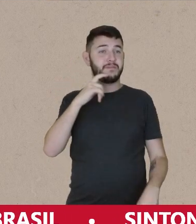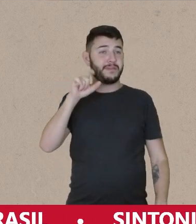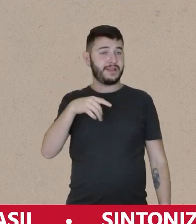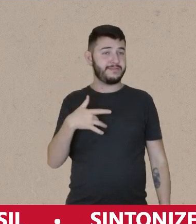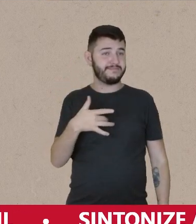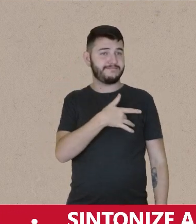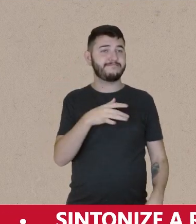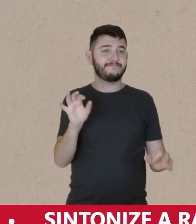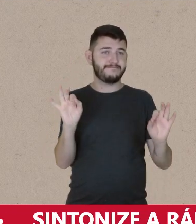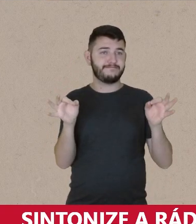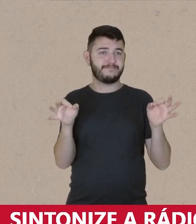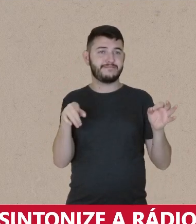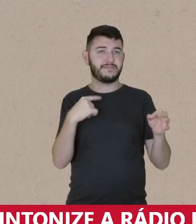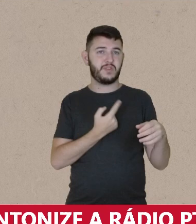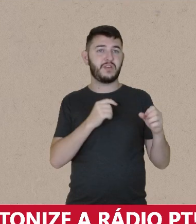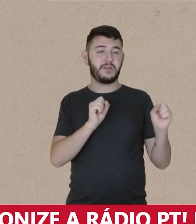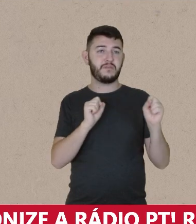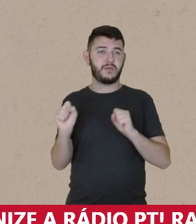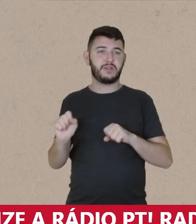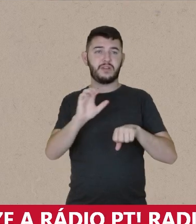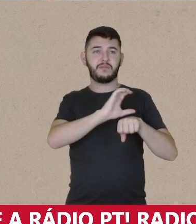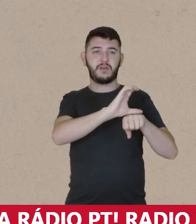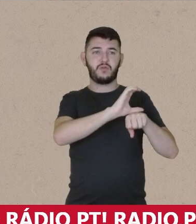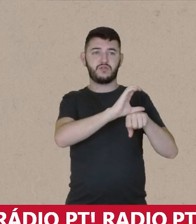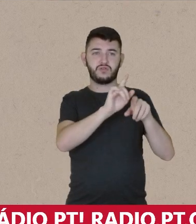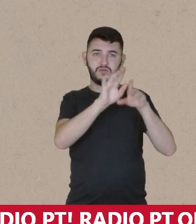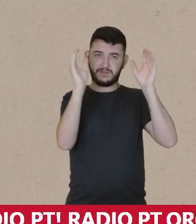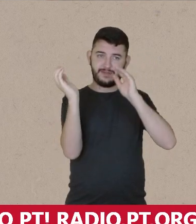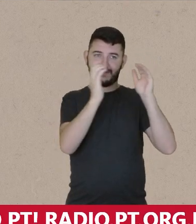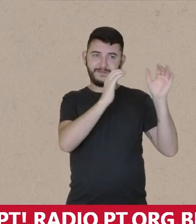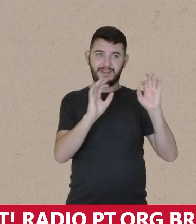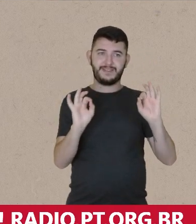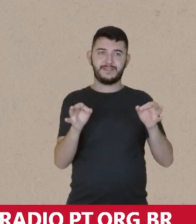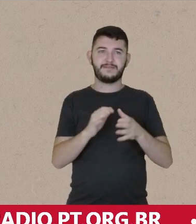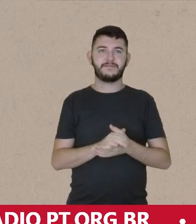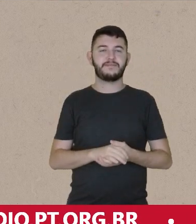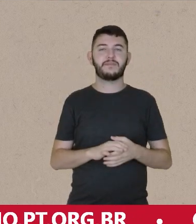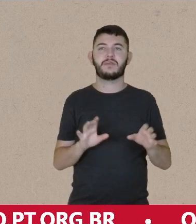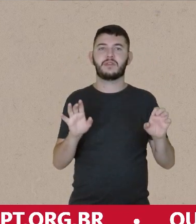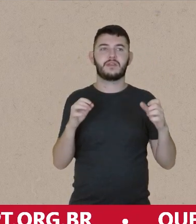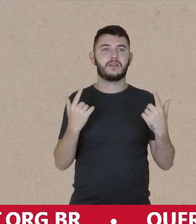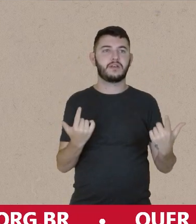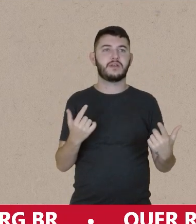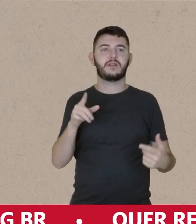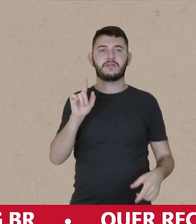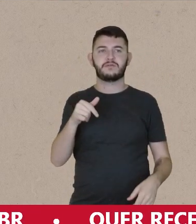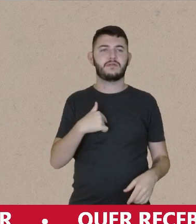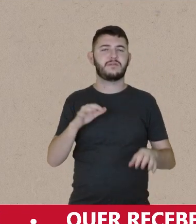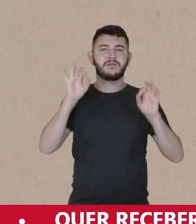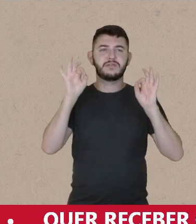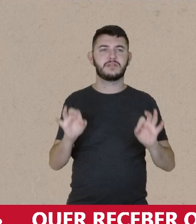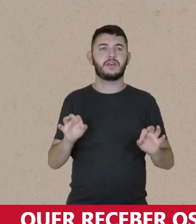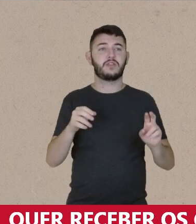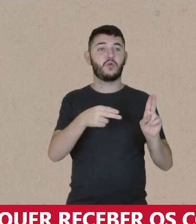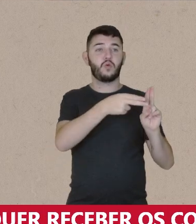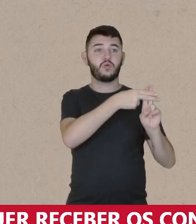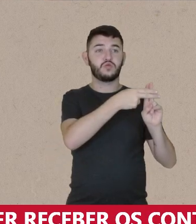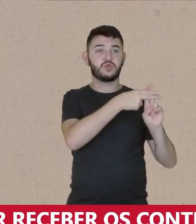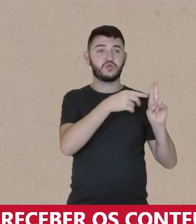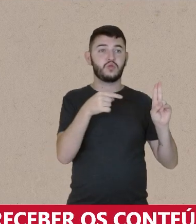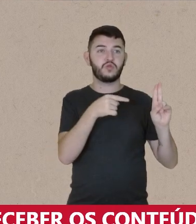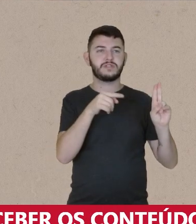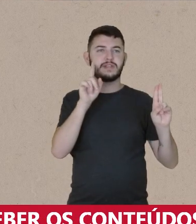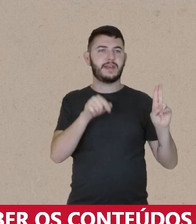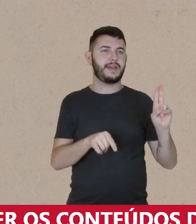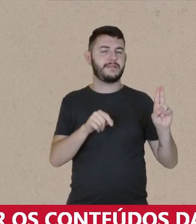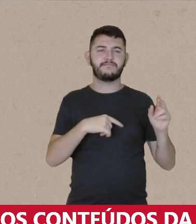gente pudesse cumprir com a Constituição brasileira. Sim, isso seria o ideal. O nosso SUS é um SUS